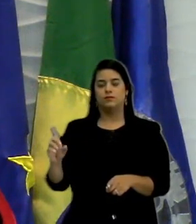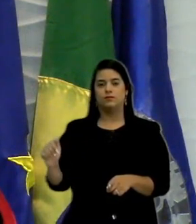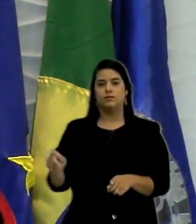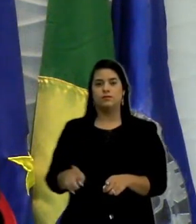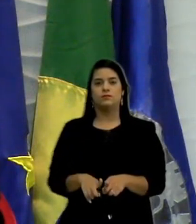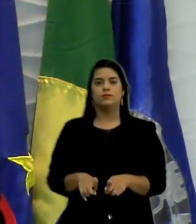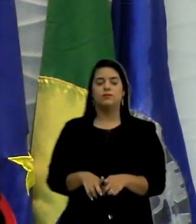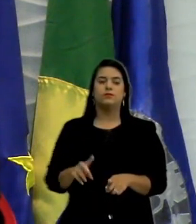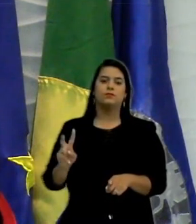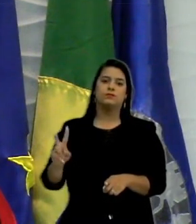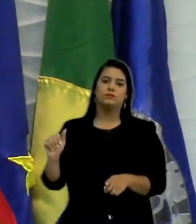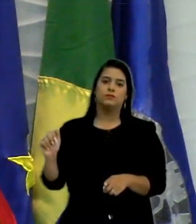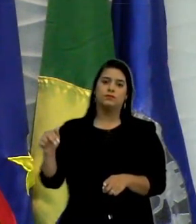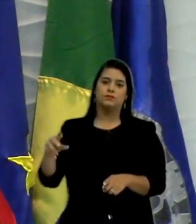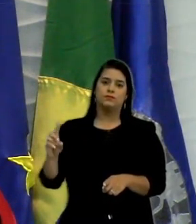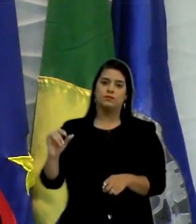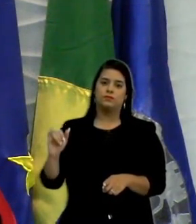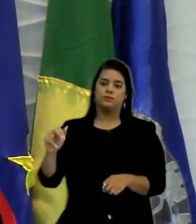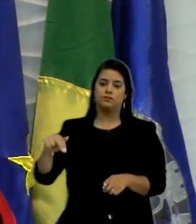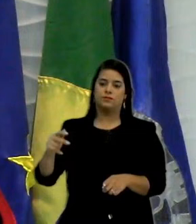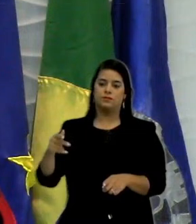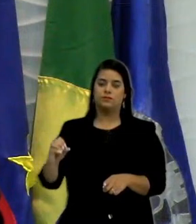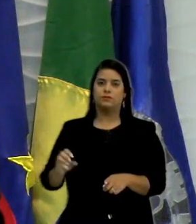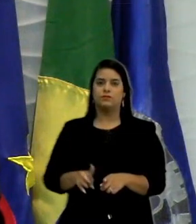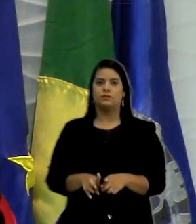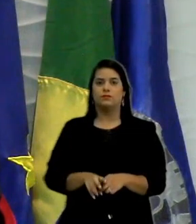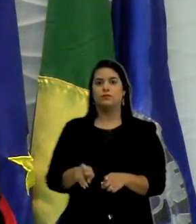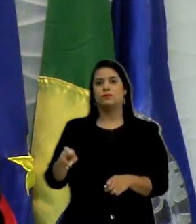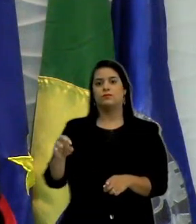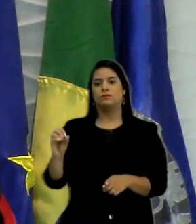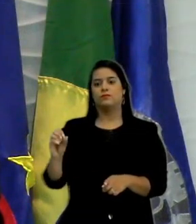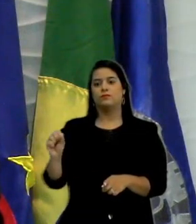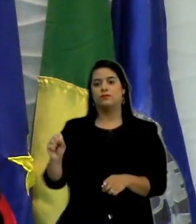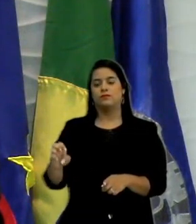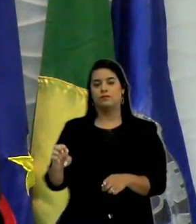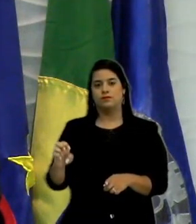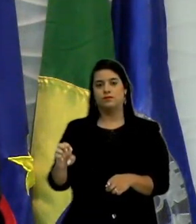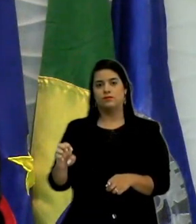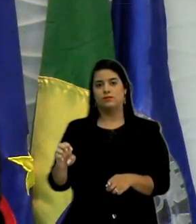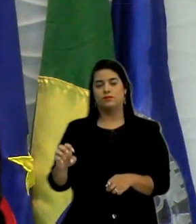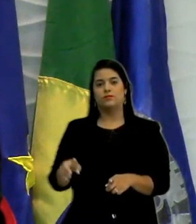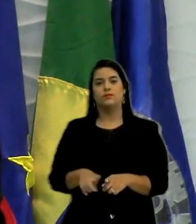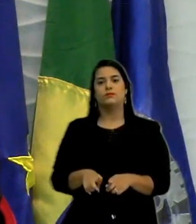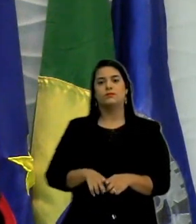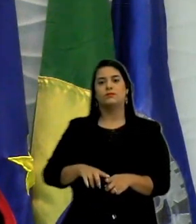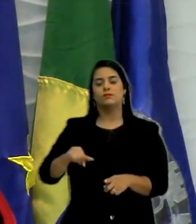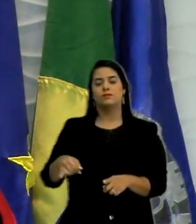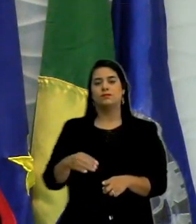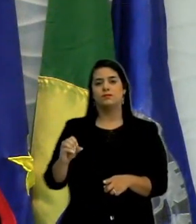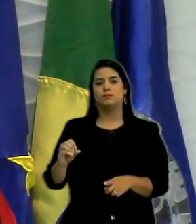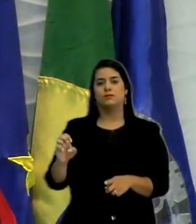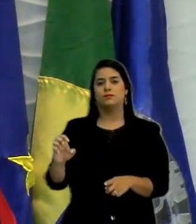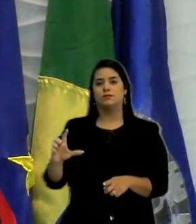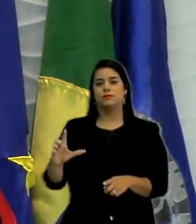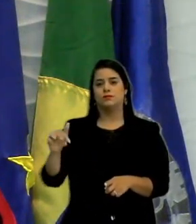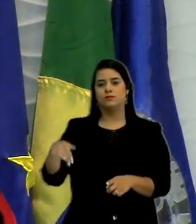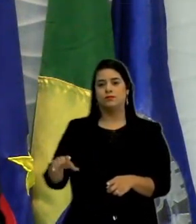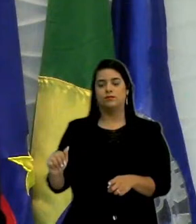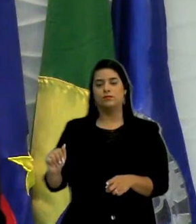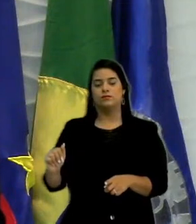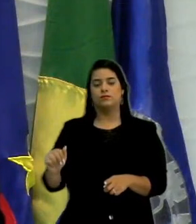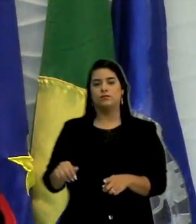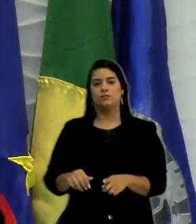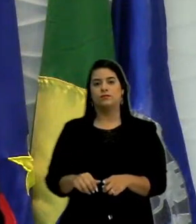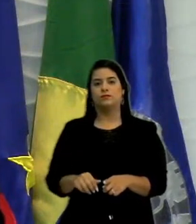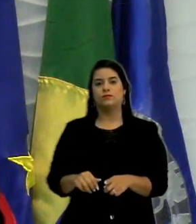Vandinho Lima, Rose Tavares, né, conhecida como Rose da Rádio, Joelma Andrade, ACS,